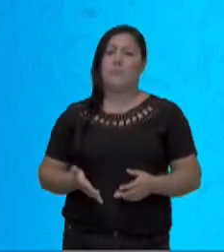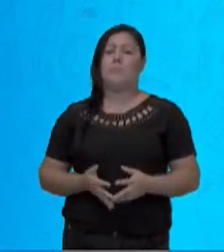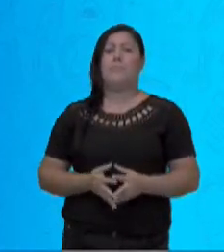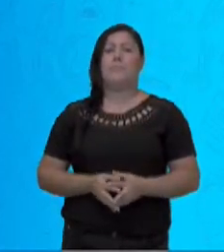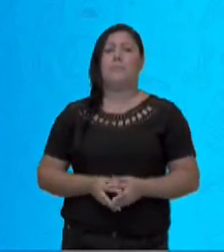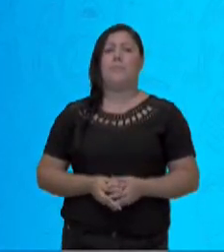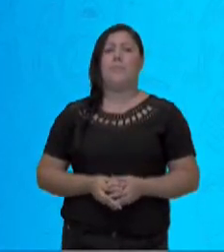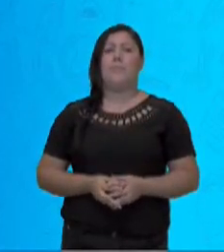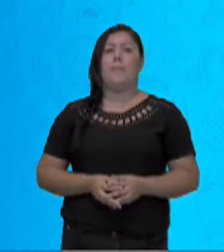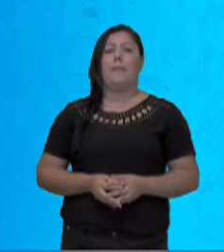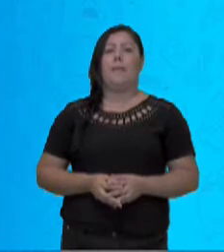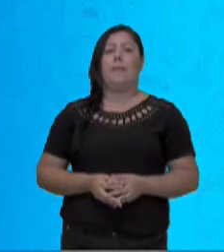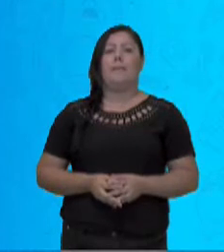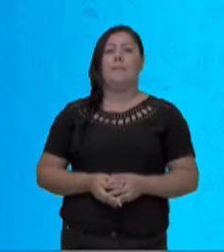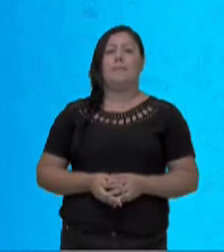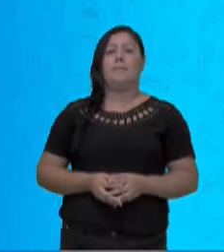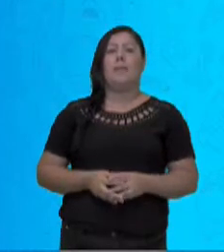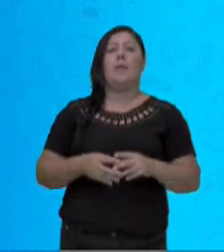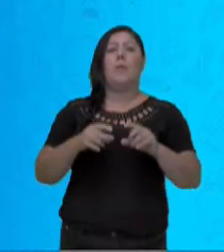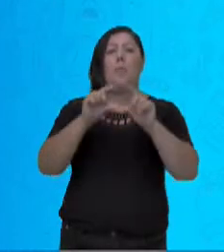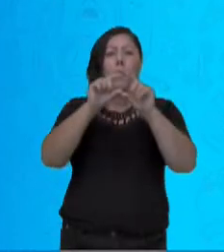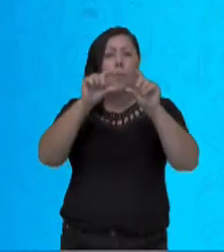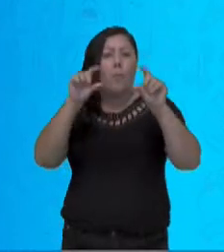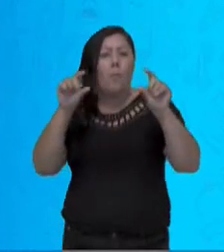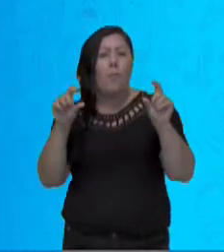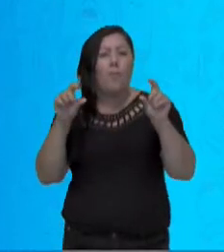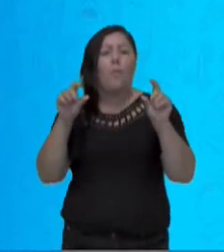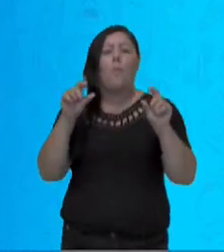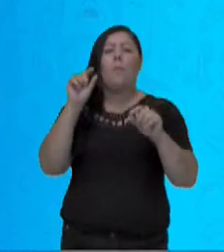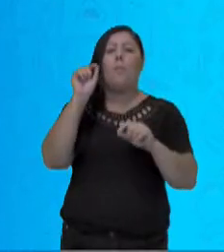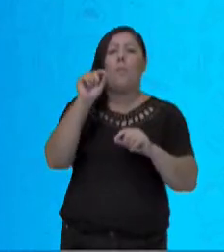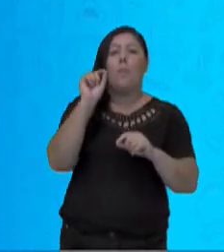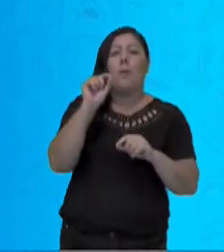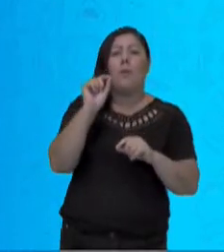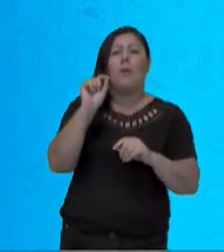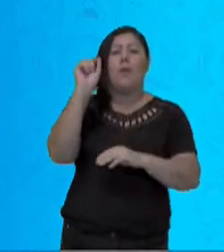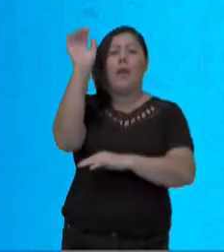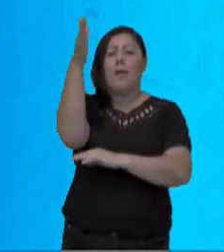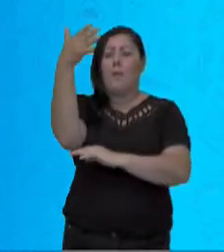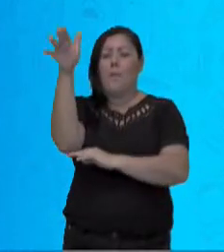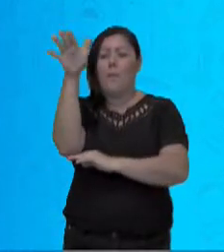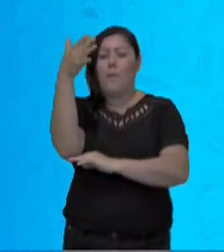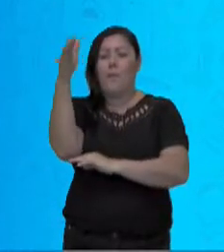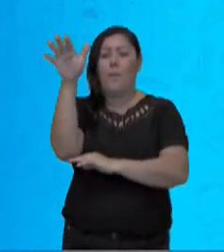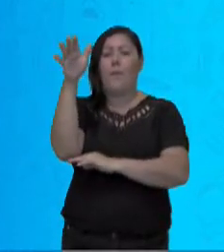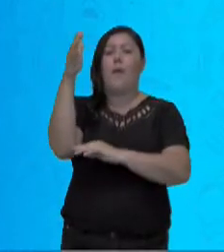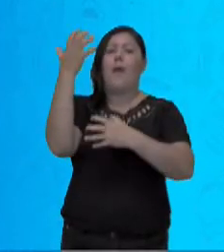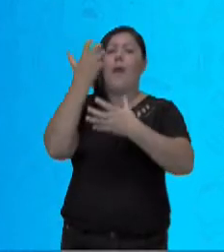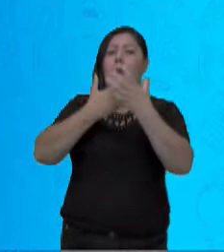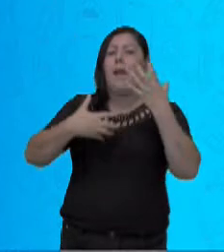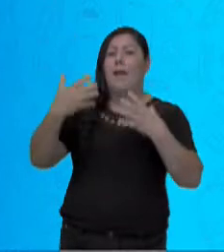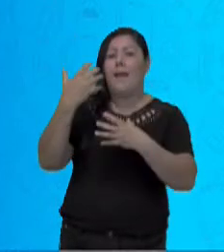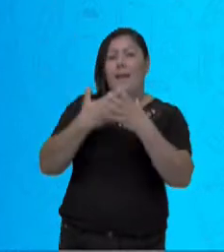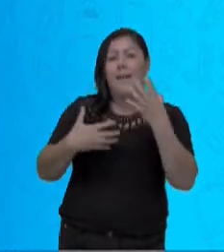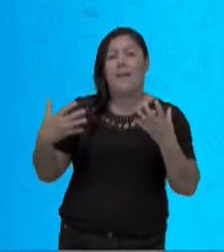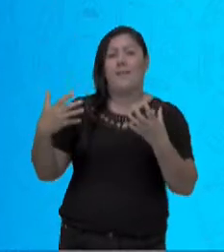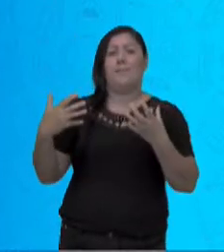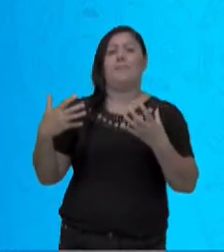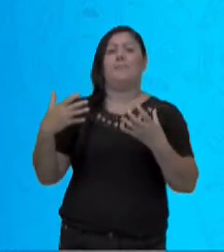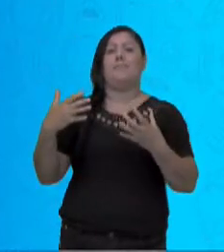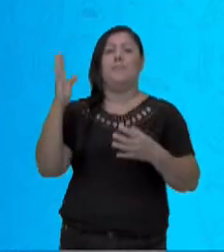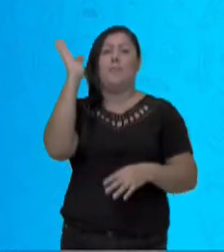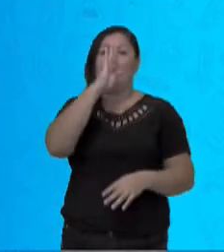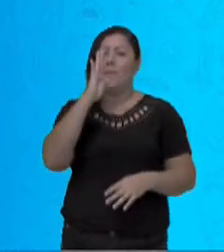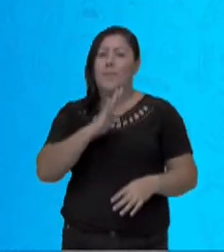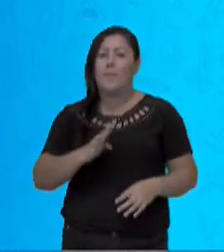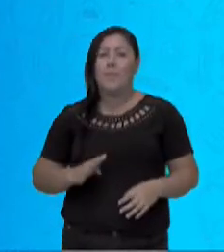conhecido popularmente é o Hino Nacional Brasileiro. Ele é um poema onde